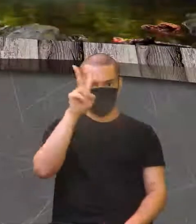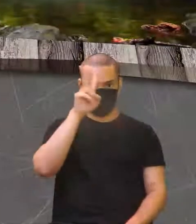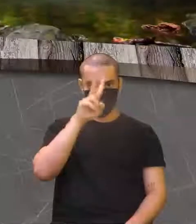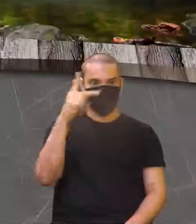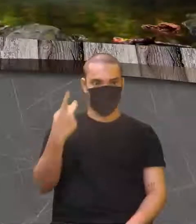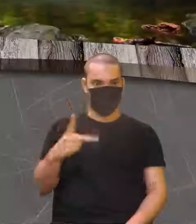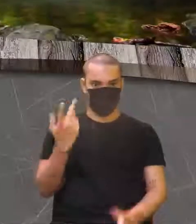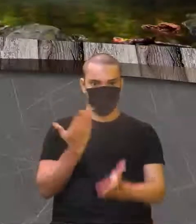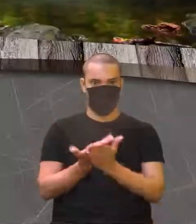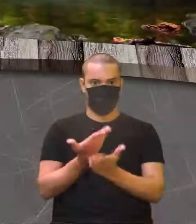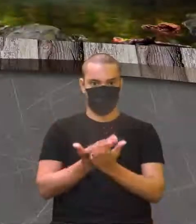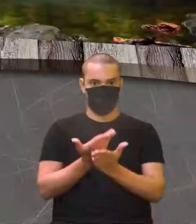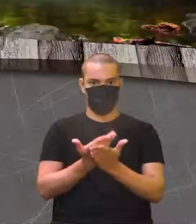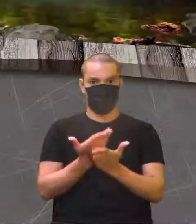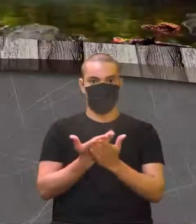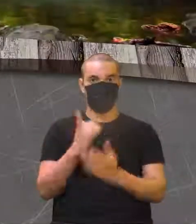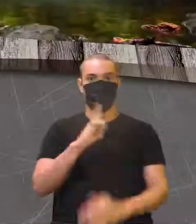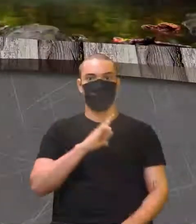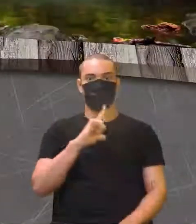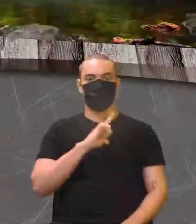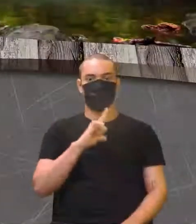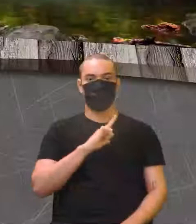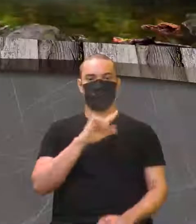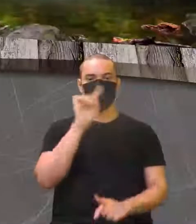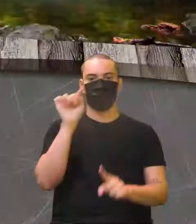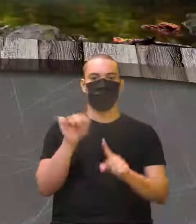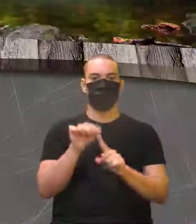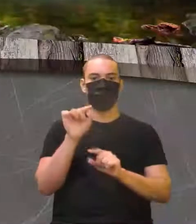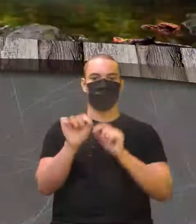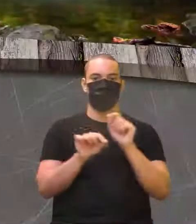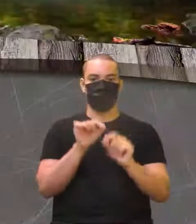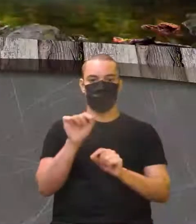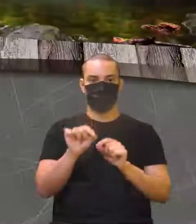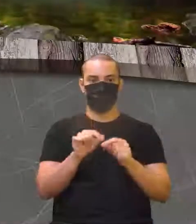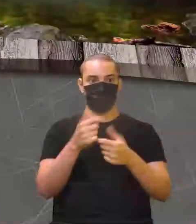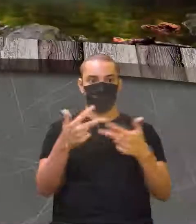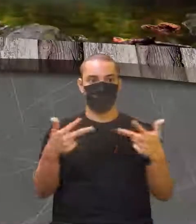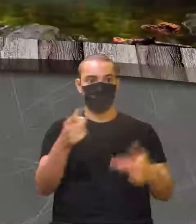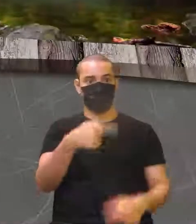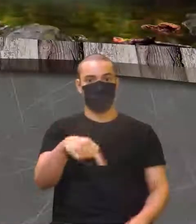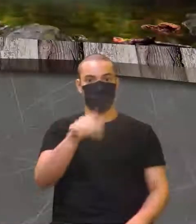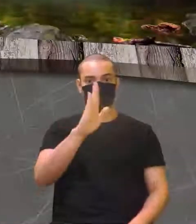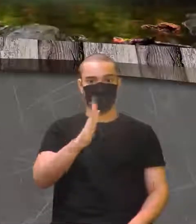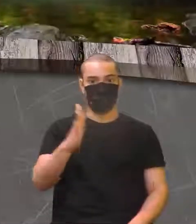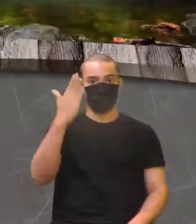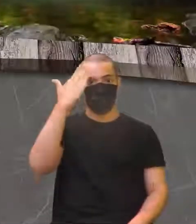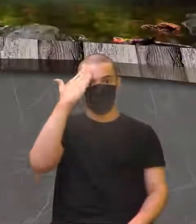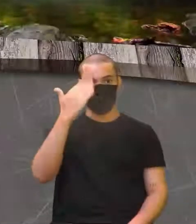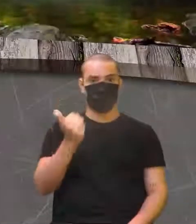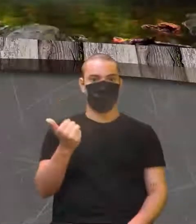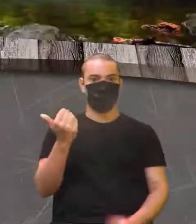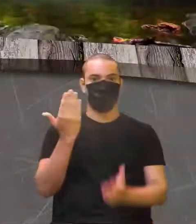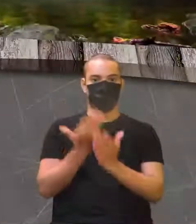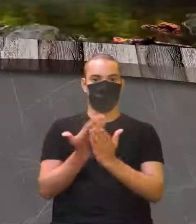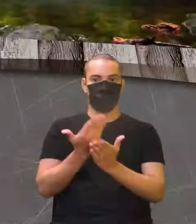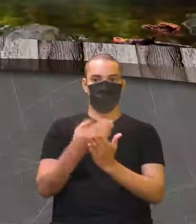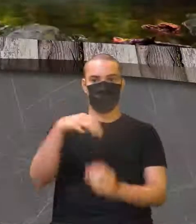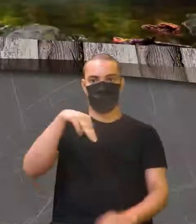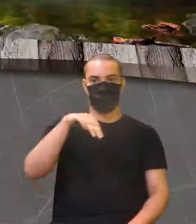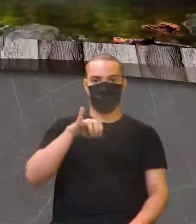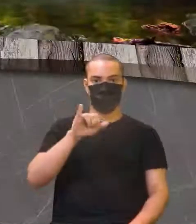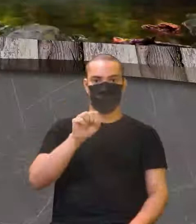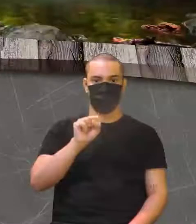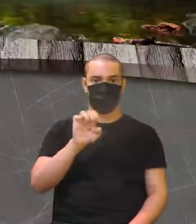aula, ela tem como pano de fundo algo que você já sabe disso lá de quando você estudou meiose, que é